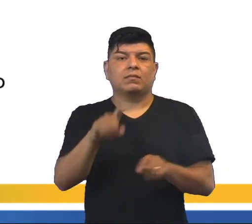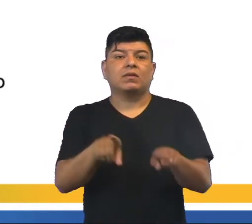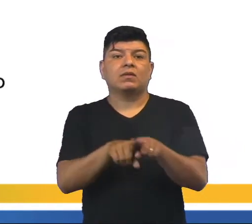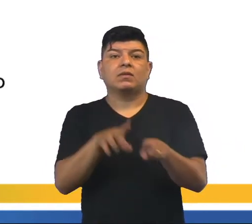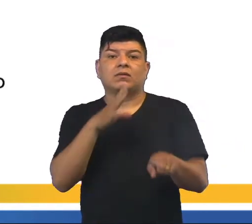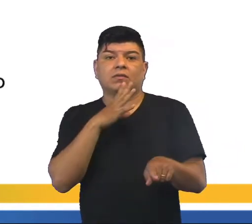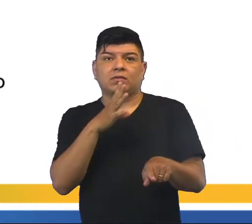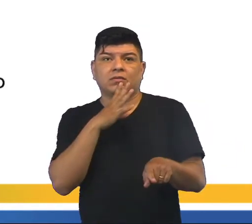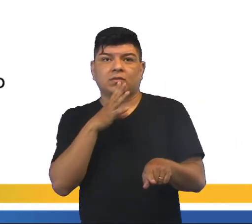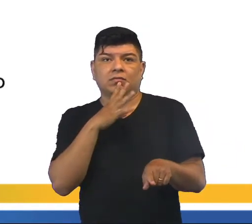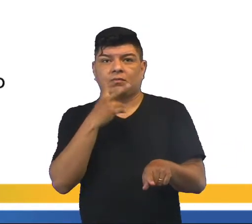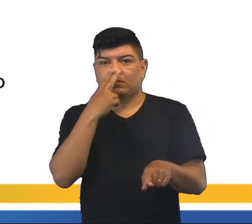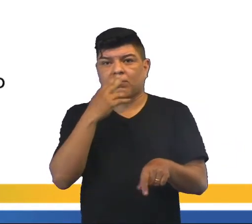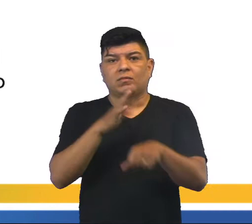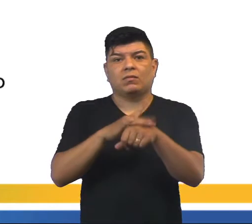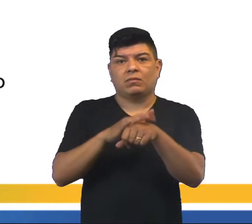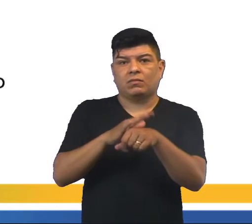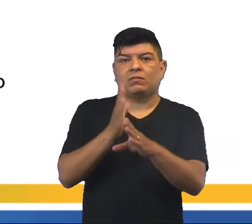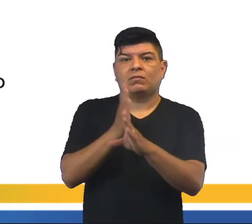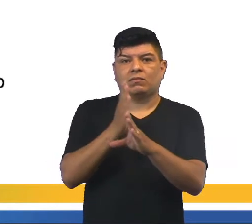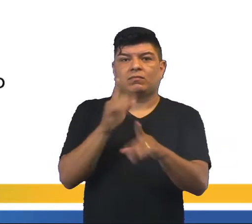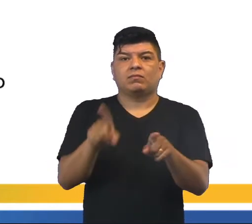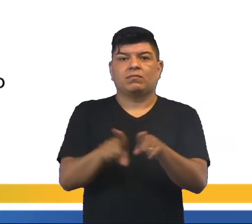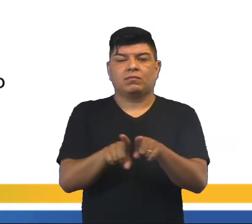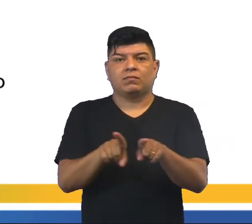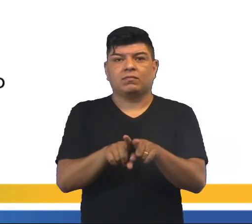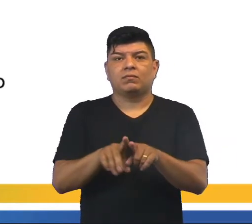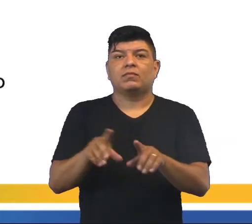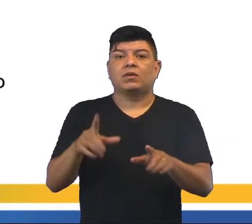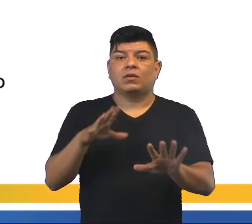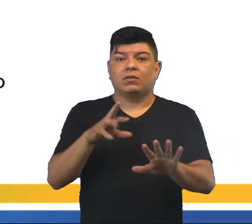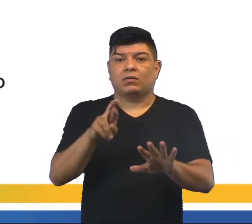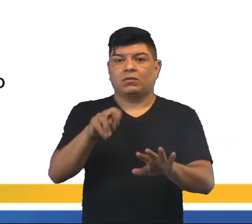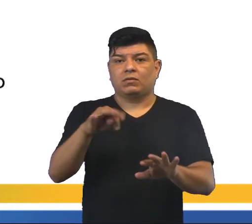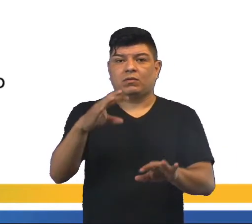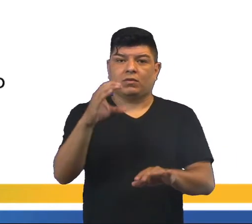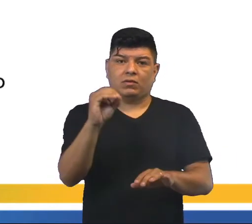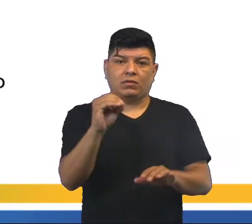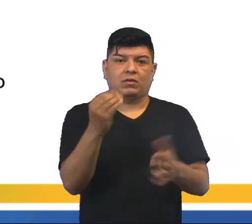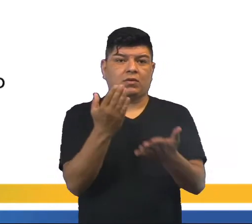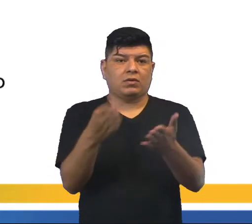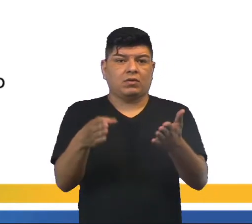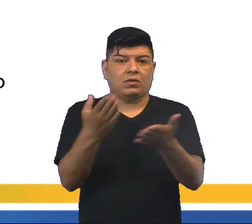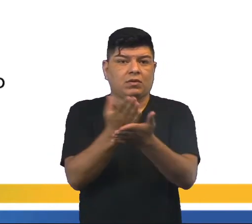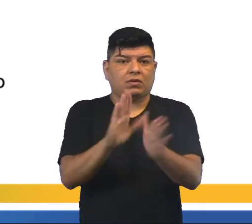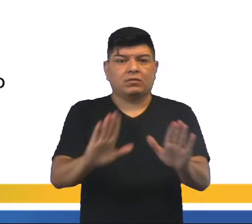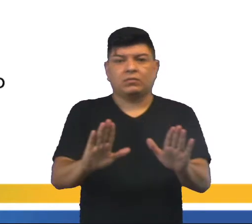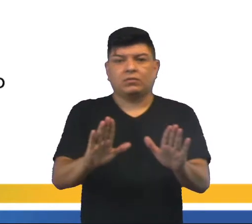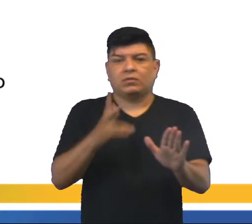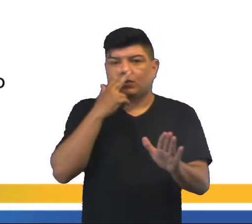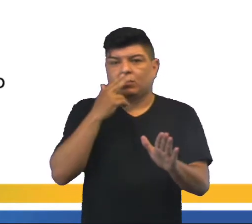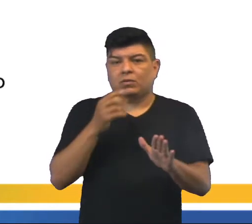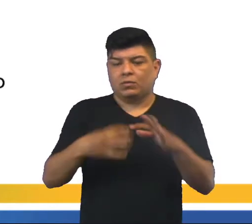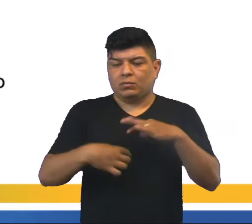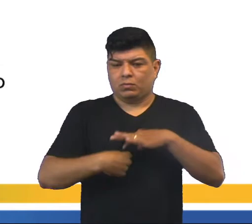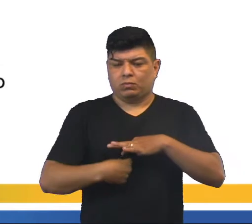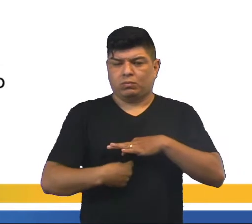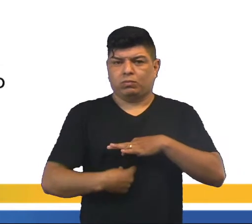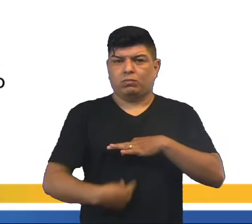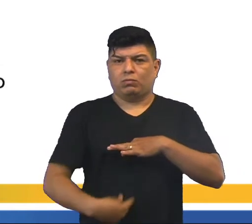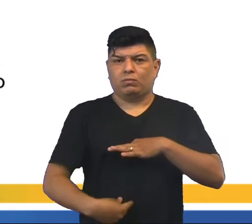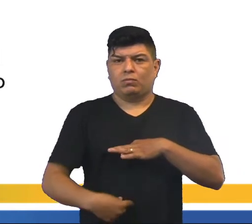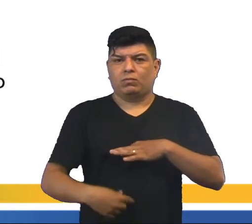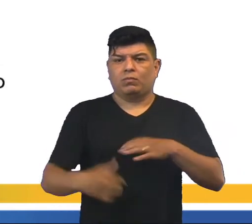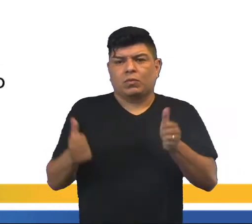por suas inflamações, apendicite. O reto termina em um estreito canal, chamado de